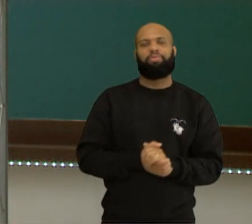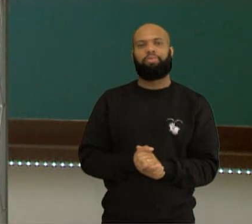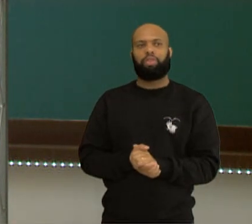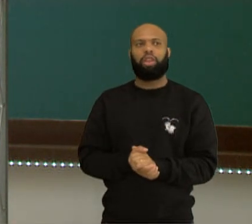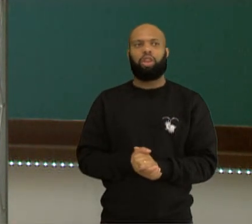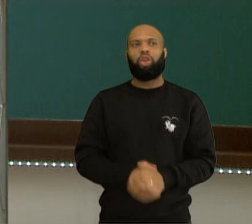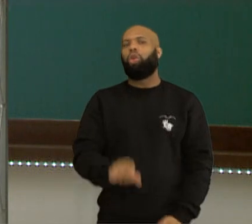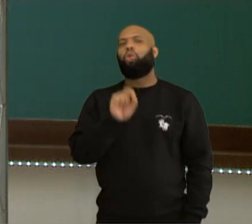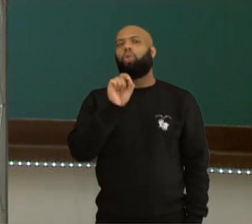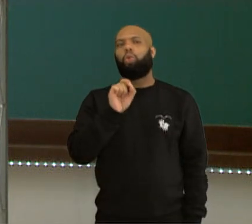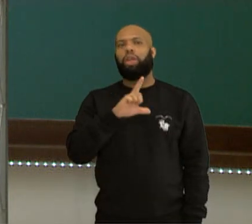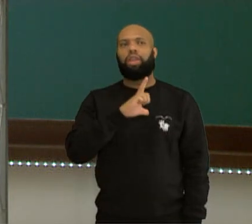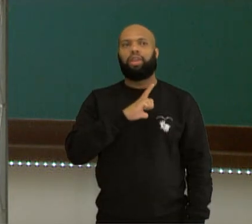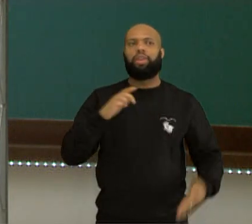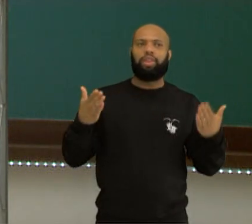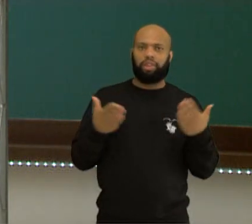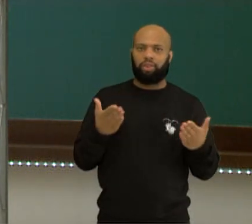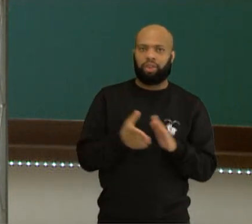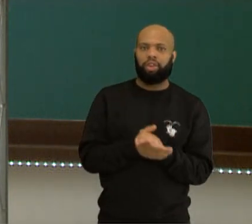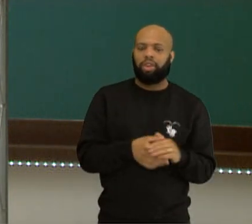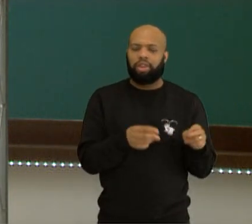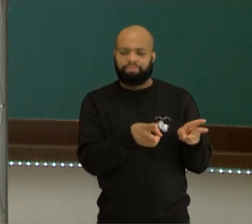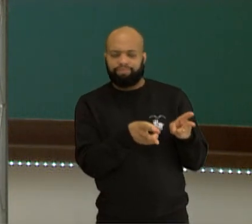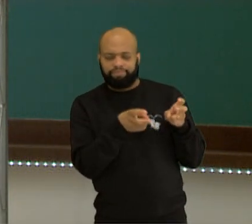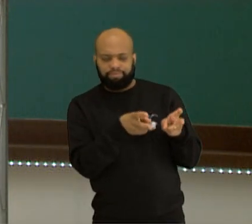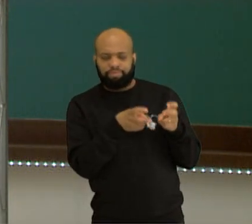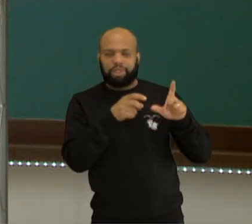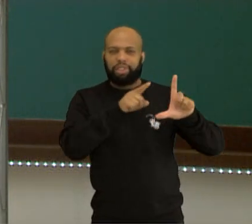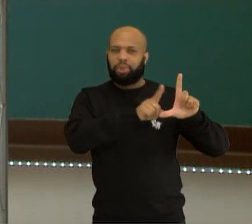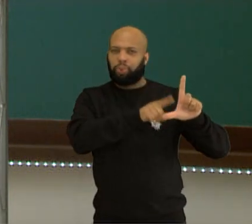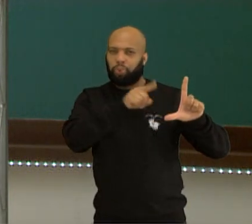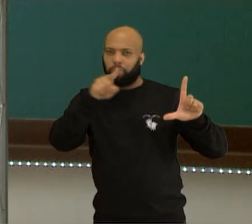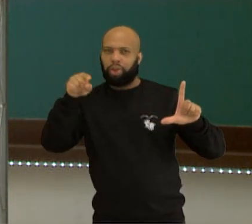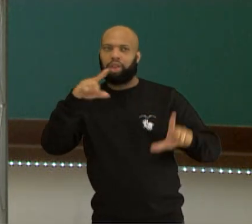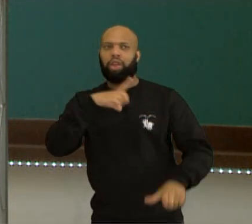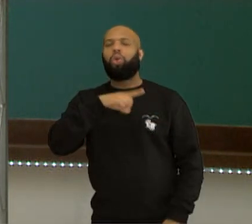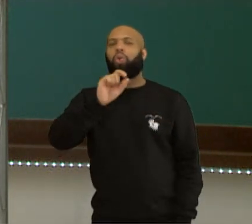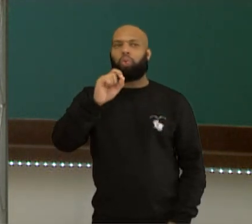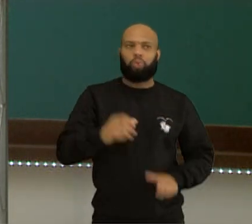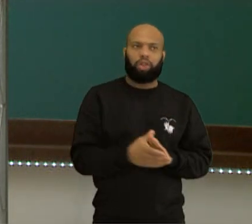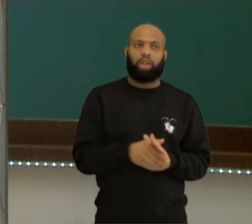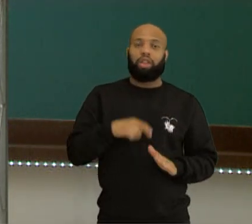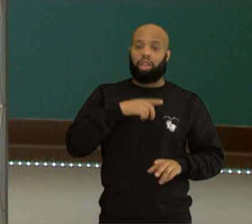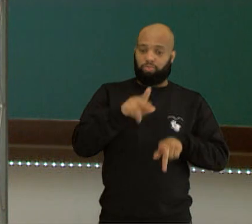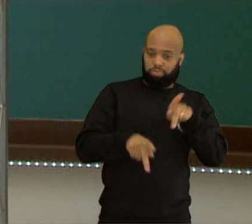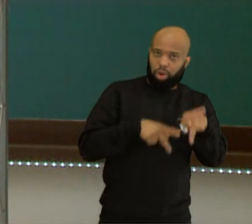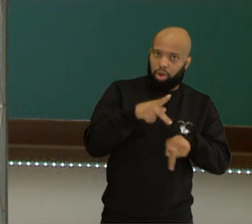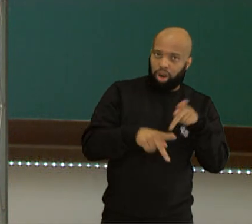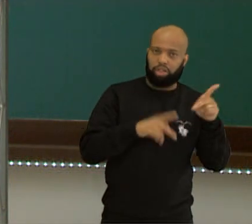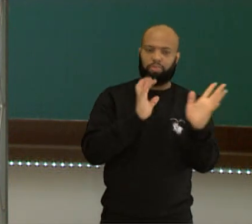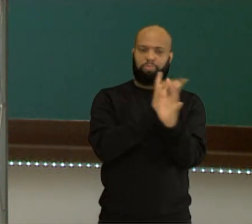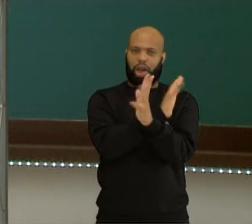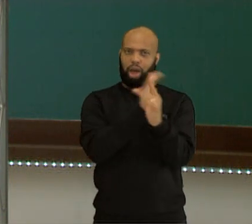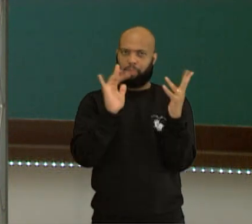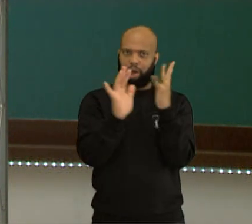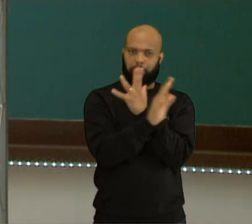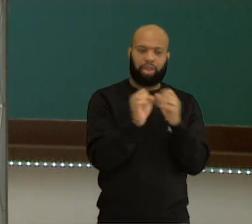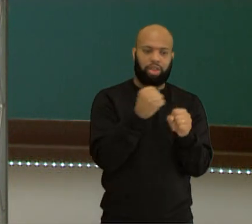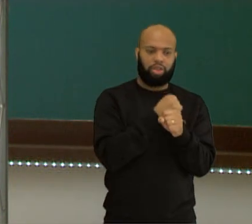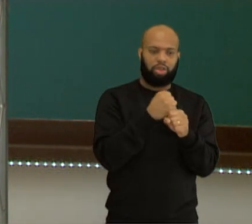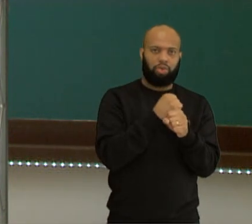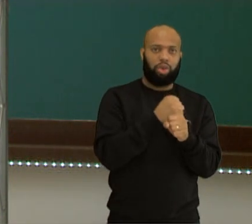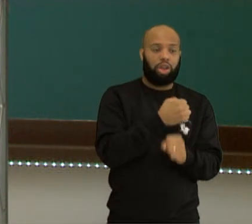que a gente tem aqui? Ó, observando o gráfico, nós temos que, olha só, a população urbana mundial em 2020